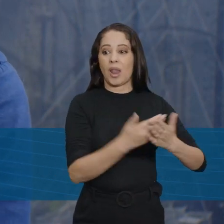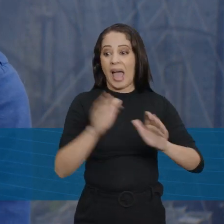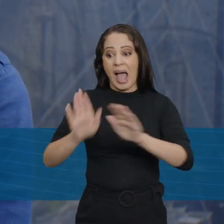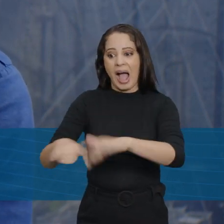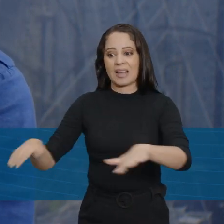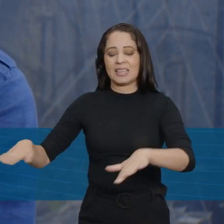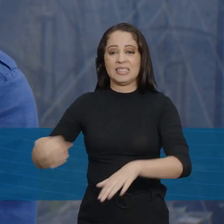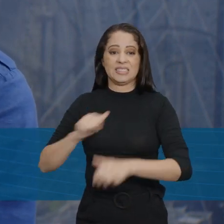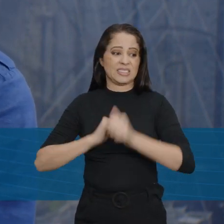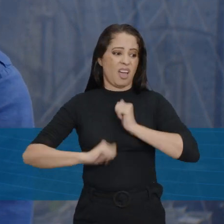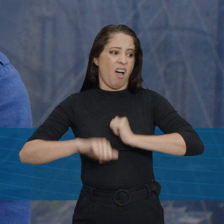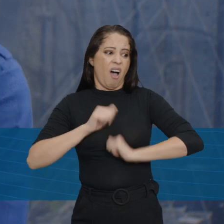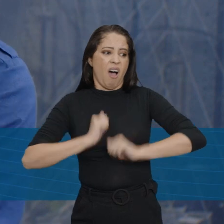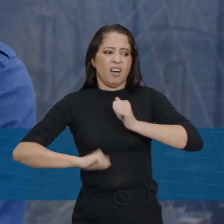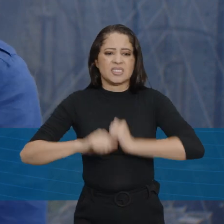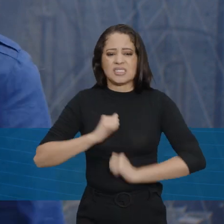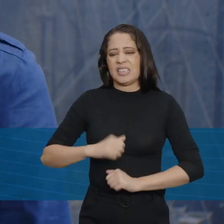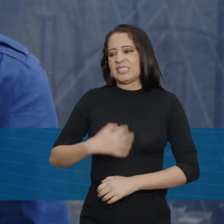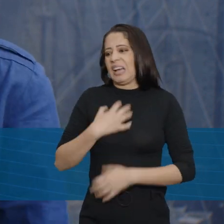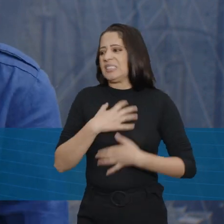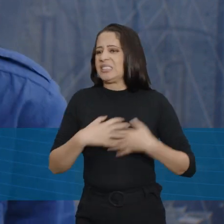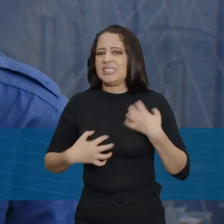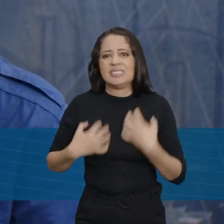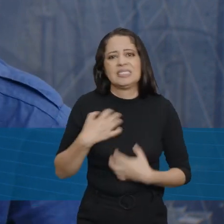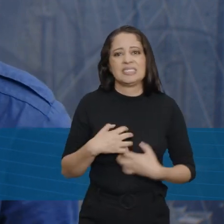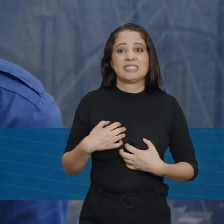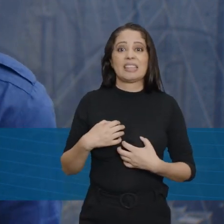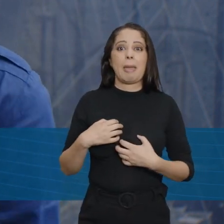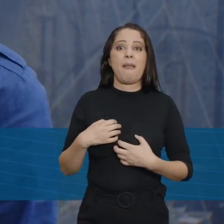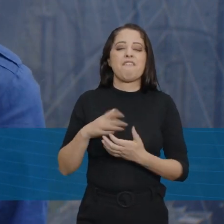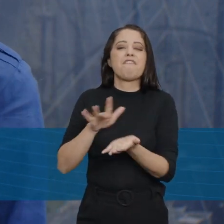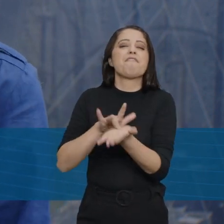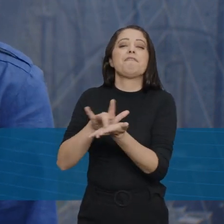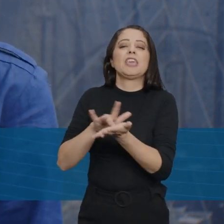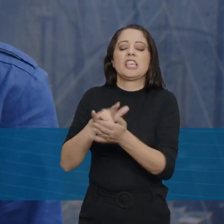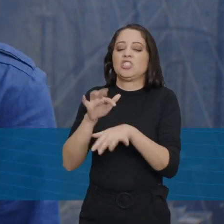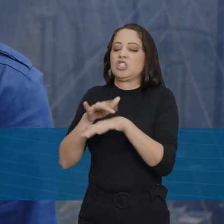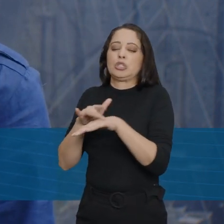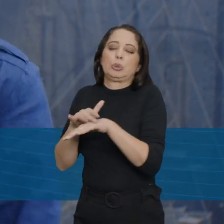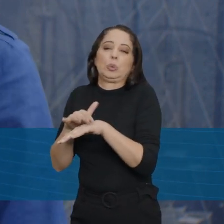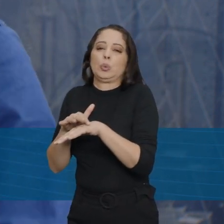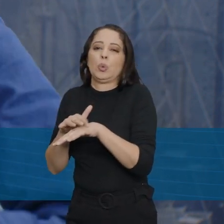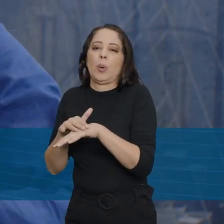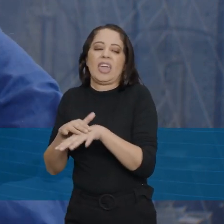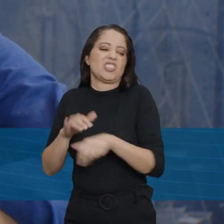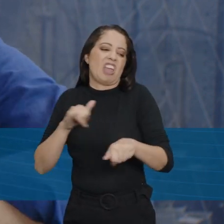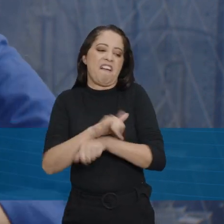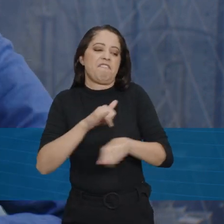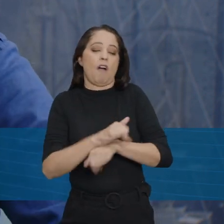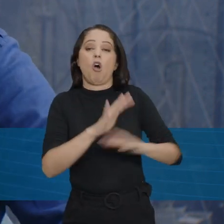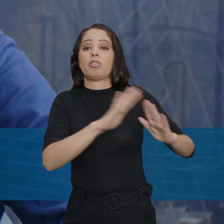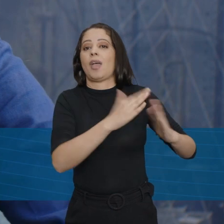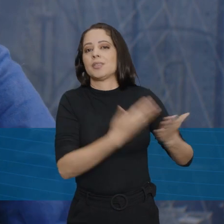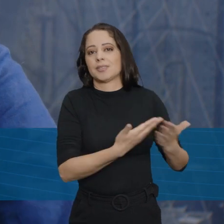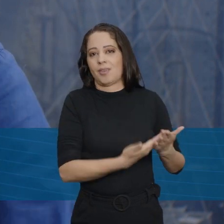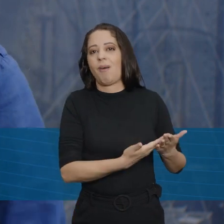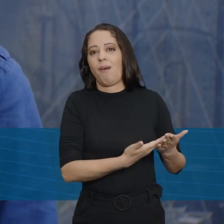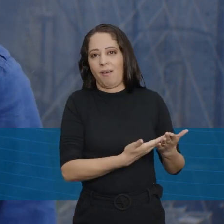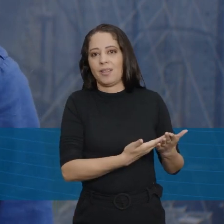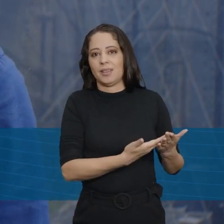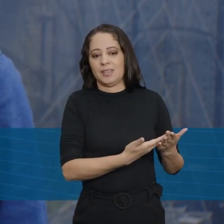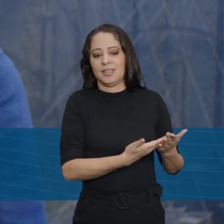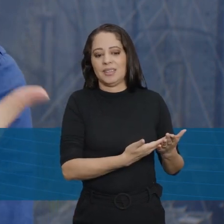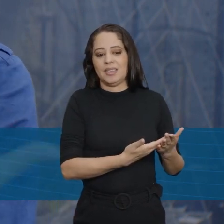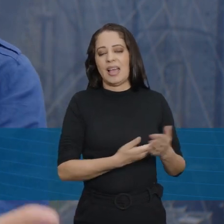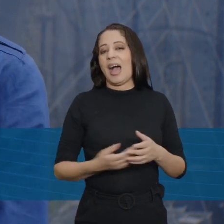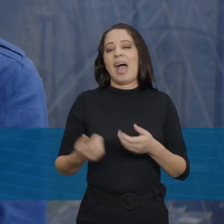passa mal antes de ir para a escola, ou ela finge que tá doente, porque se ela estiver doente, tudo bem, ela falta na aula, né? Então não